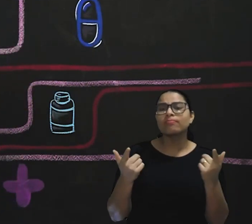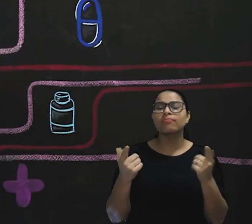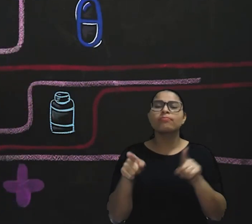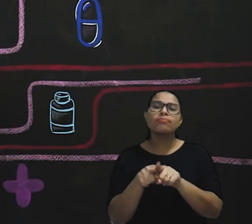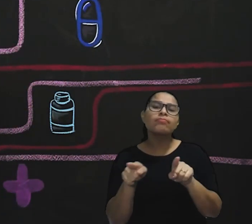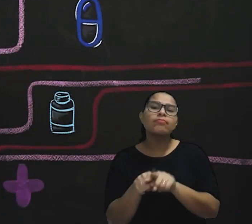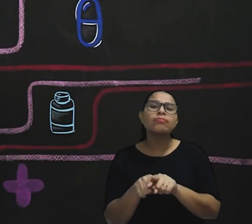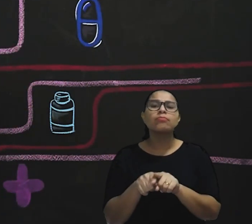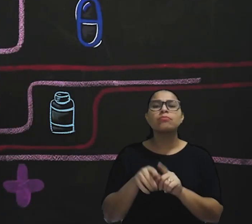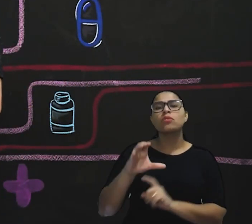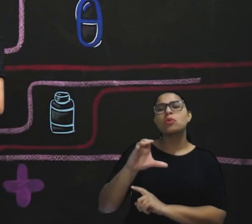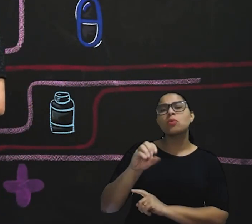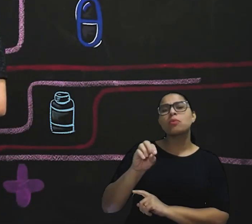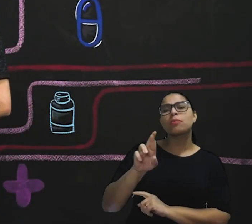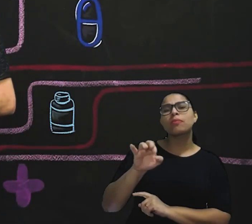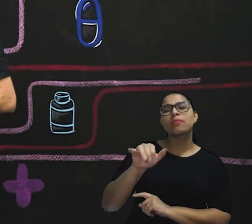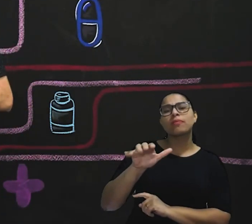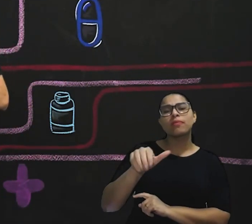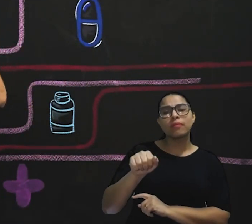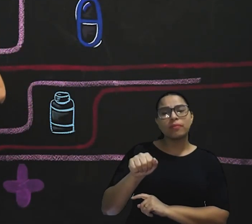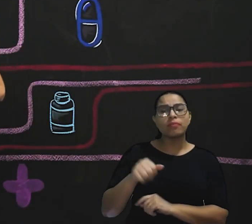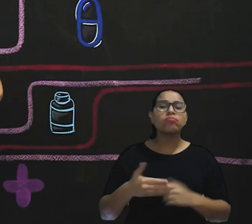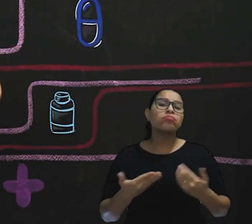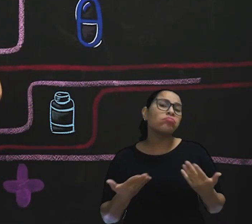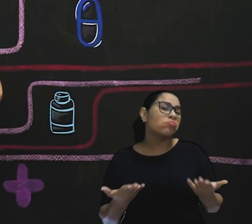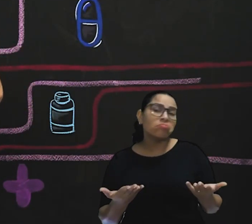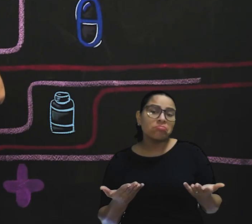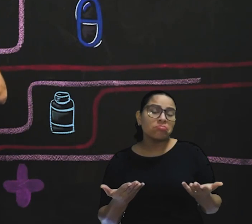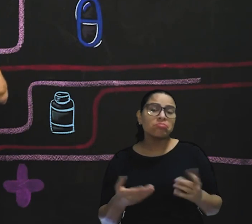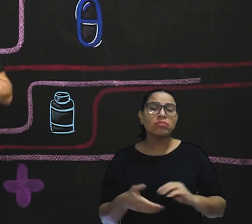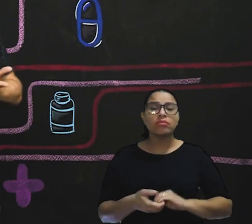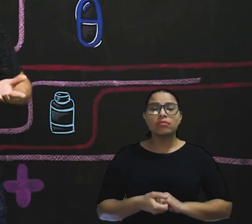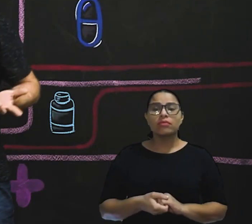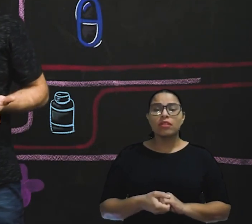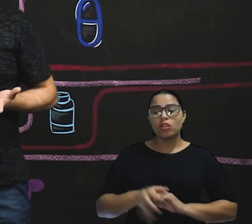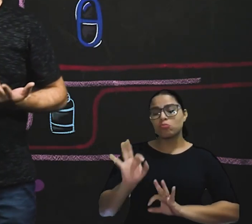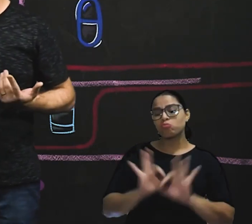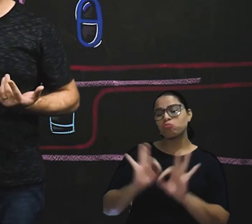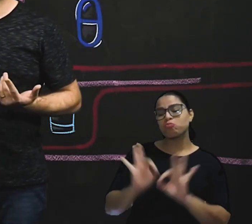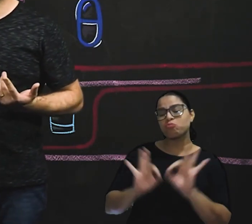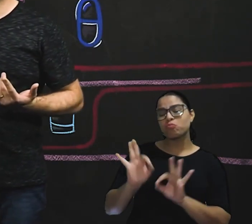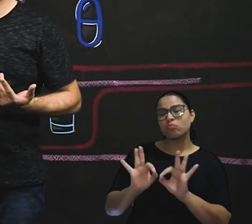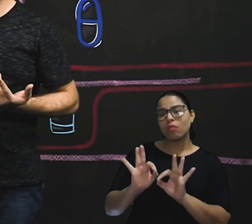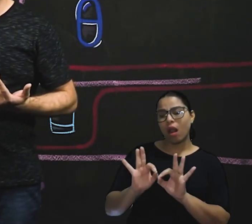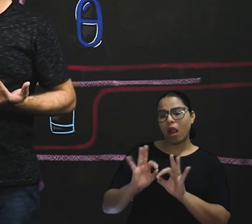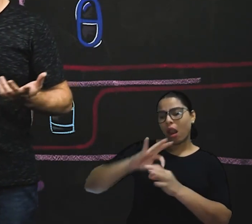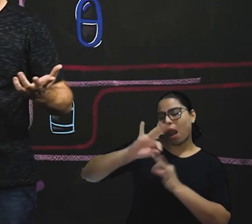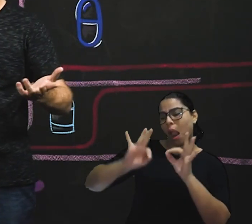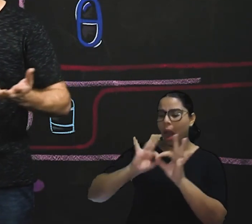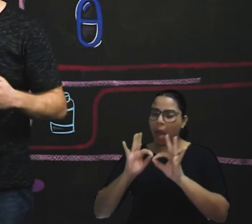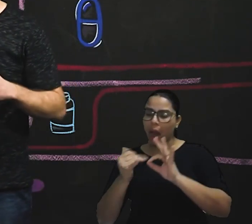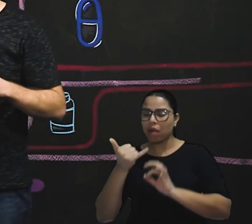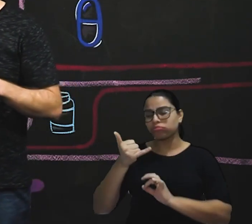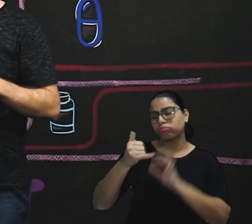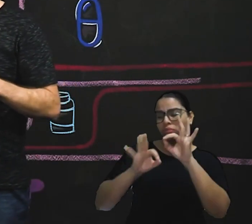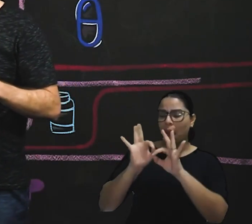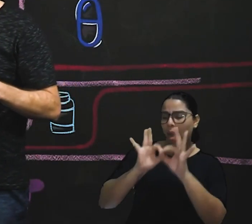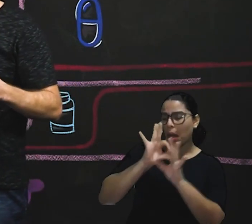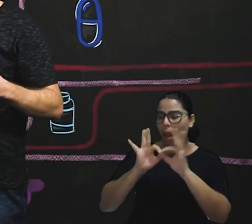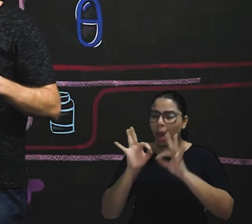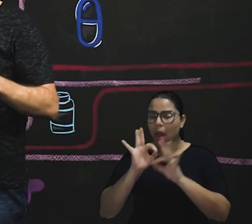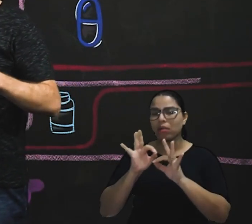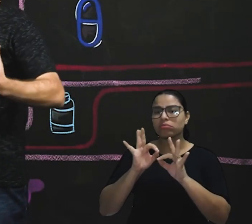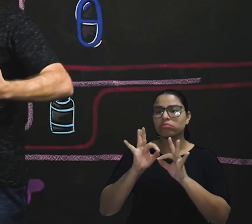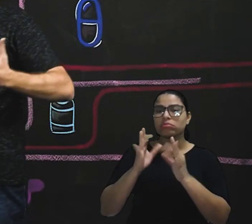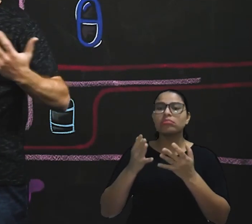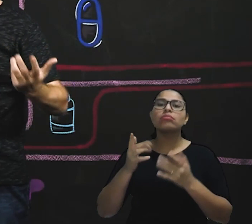coreana, que provavelmente foi montada na Zona Franca de Manaus, ou então mesmo